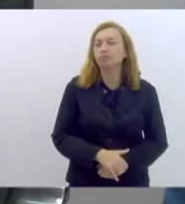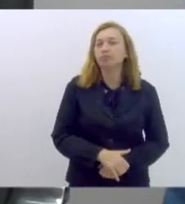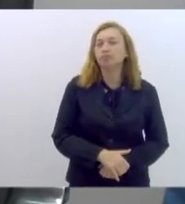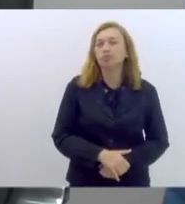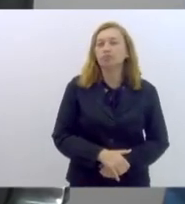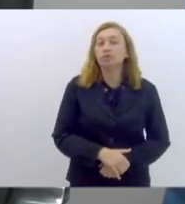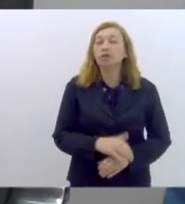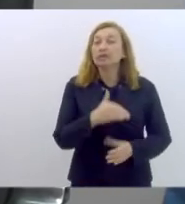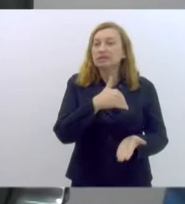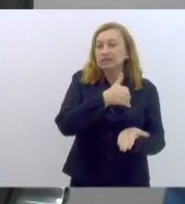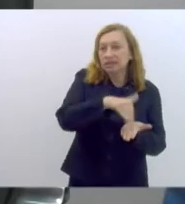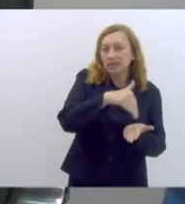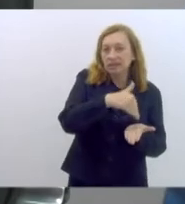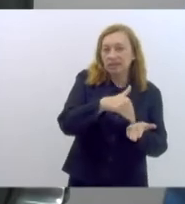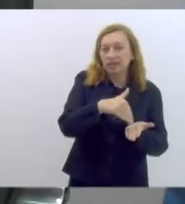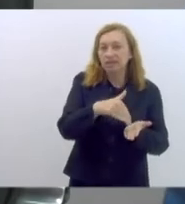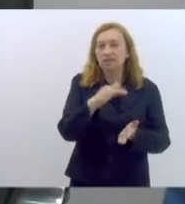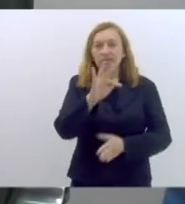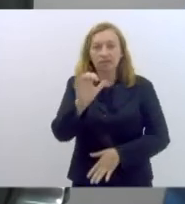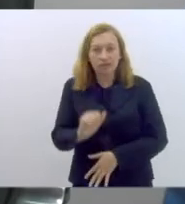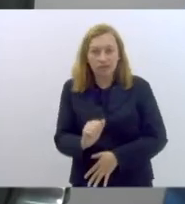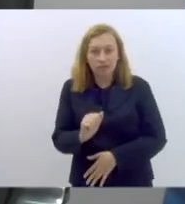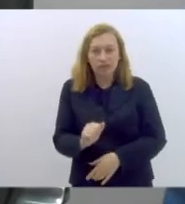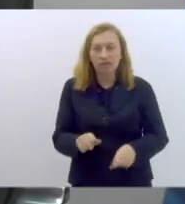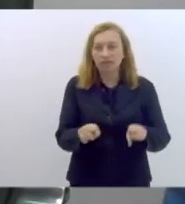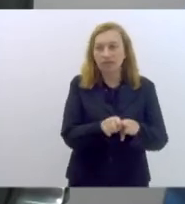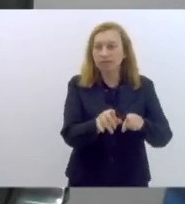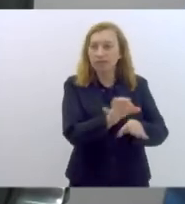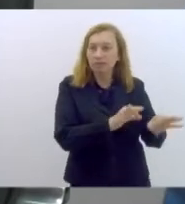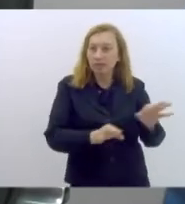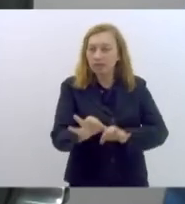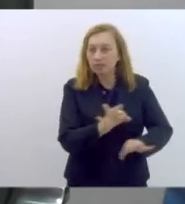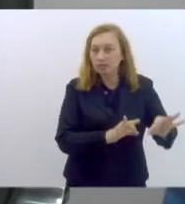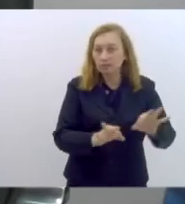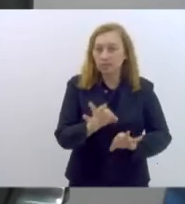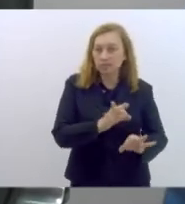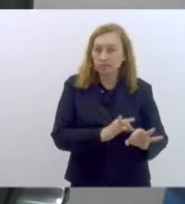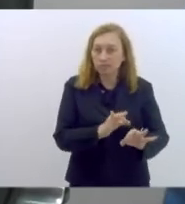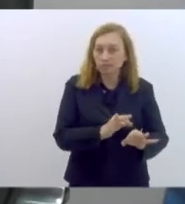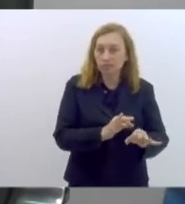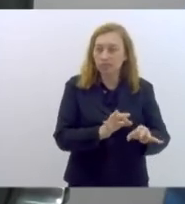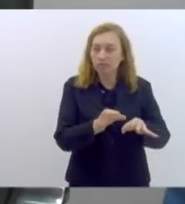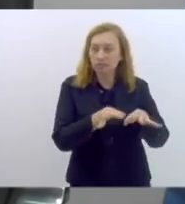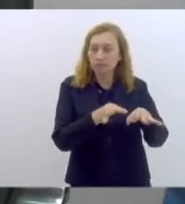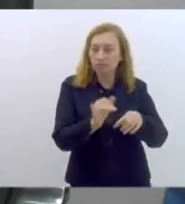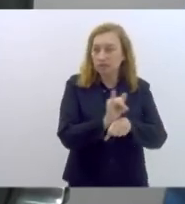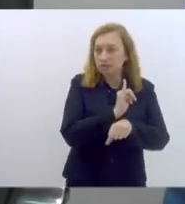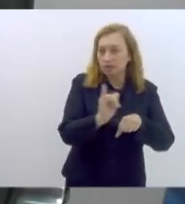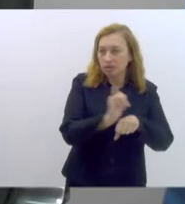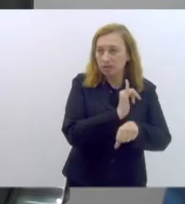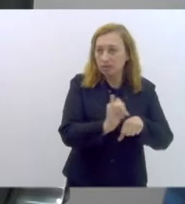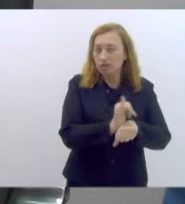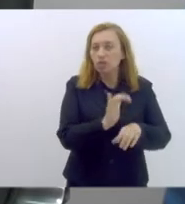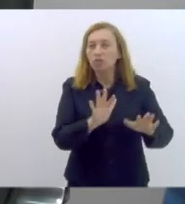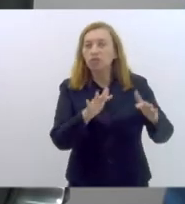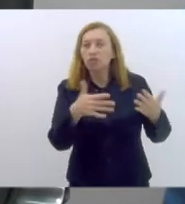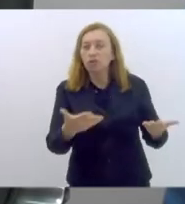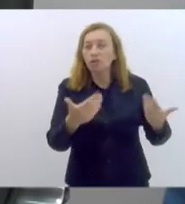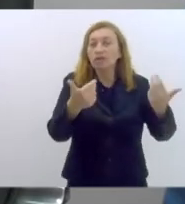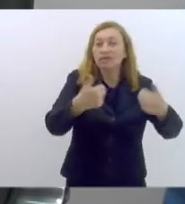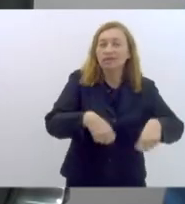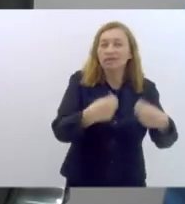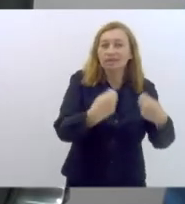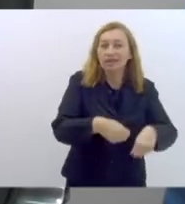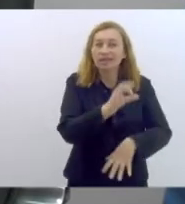aos secretários de Fazenda e de Planejamento qual seria a imperiosa